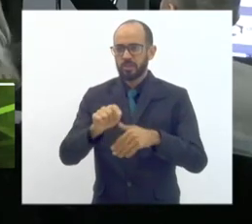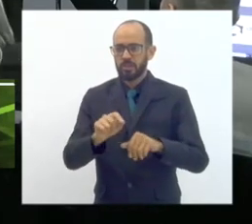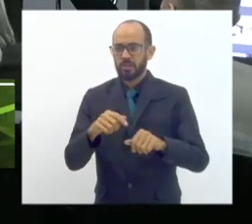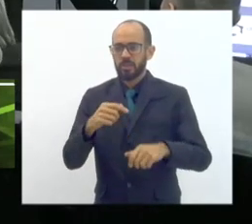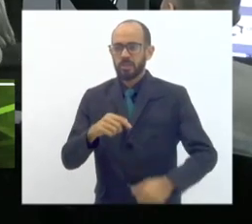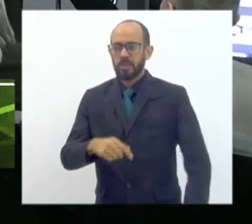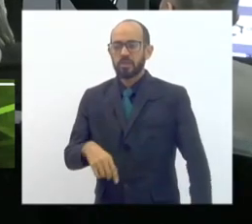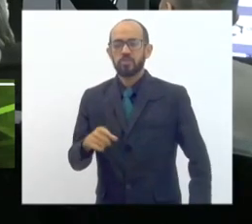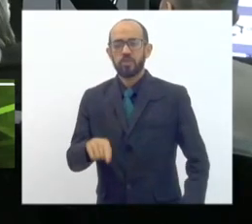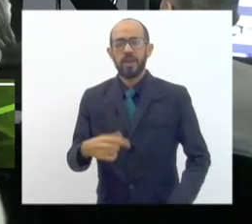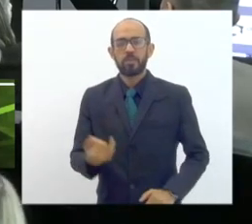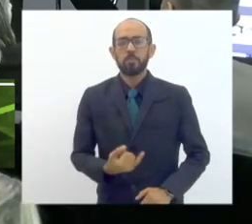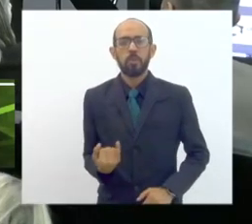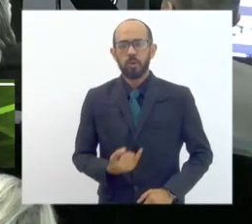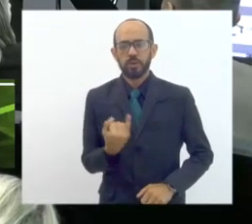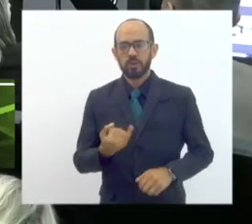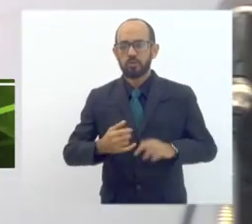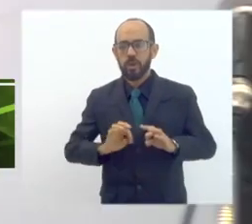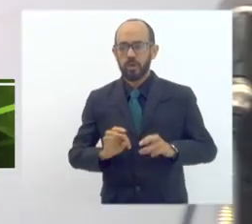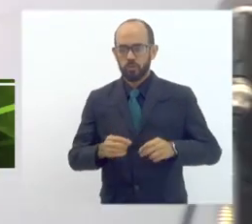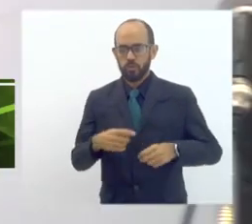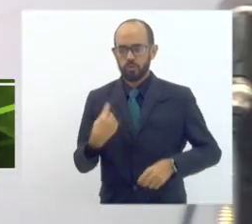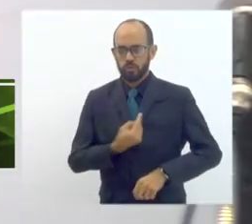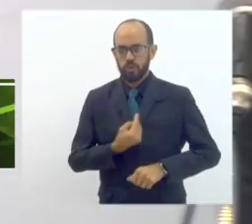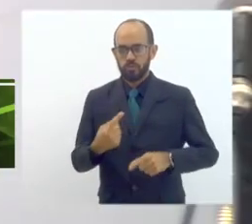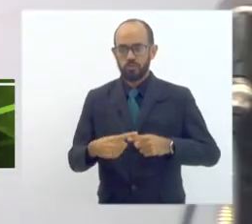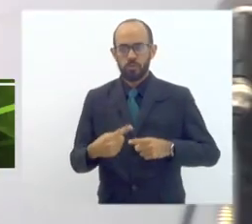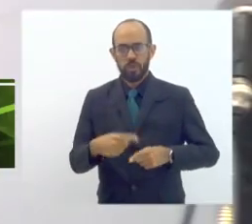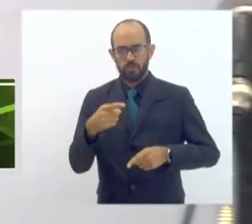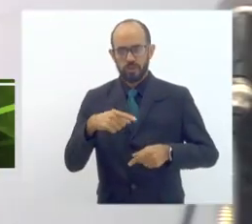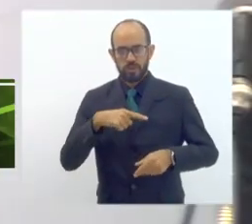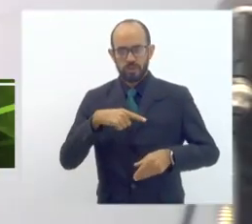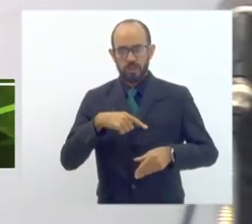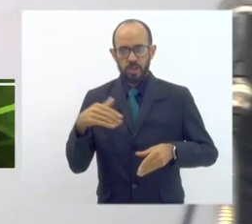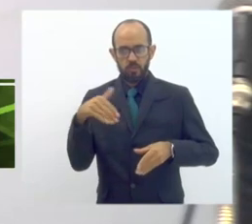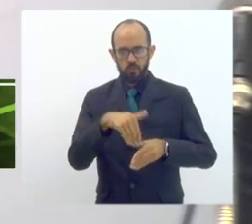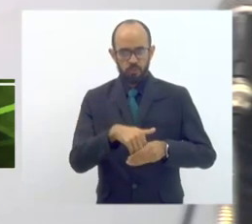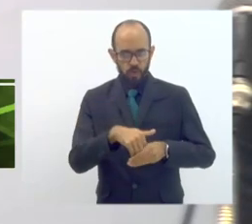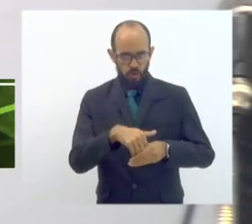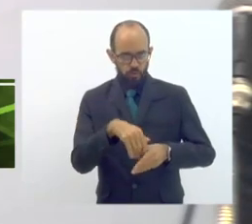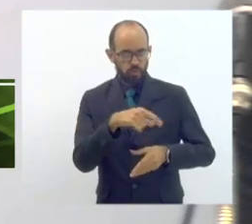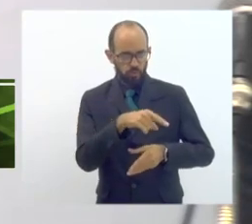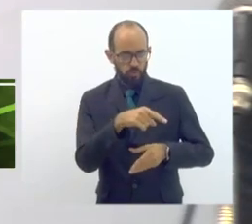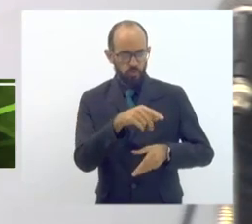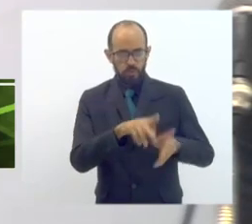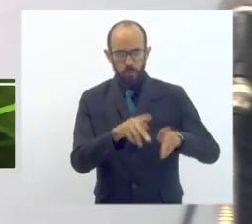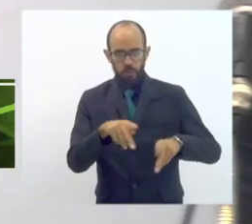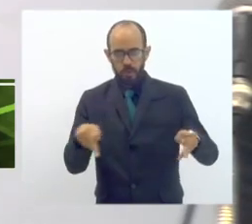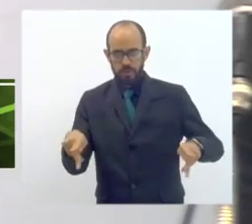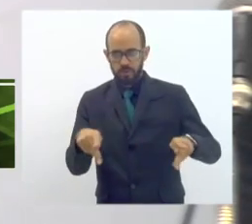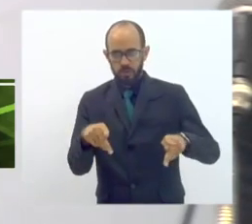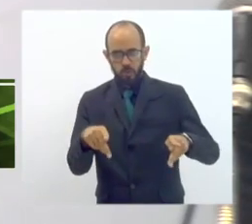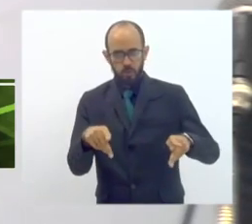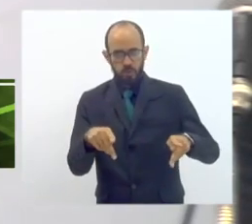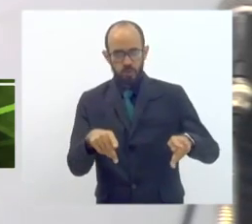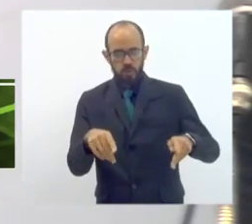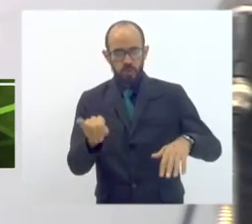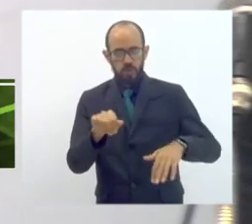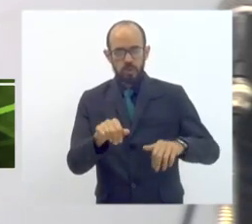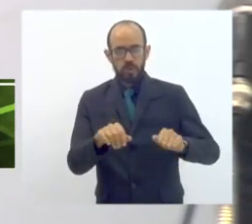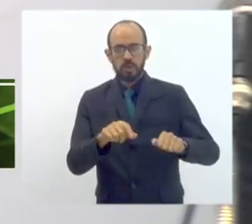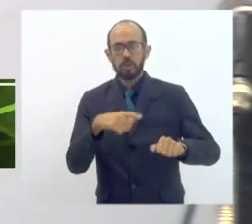são fundamentais. Primeiro porque vocês têm o voto do povo e sobre vocês tem uma enorme responsabilidade, que com